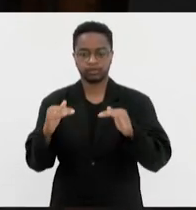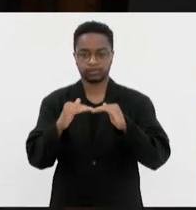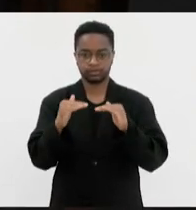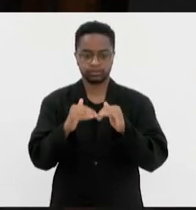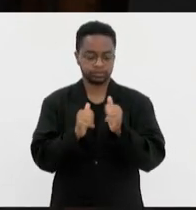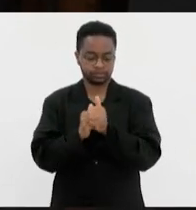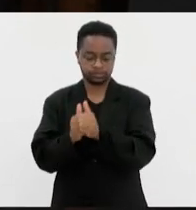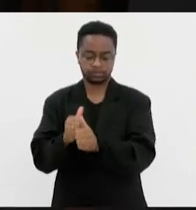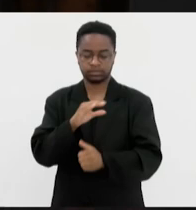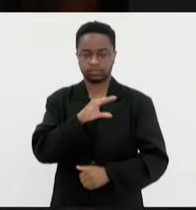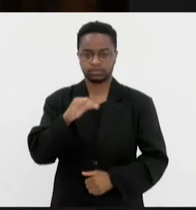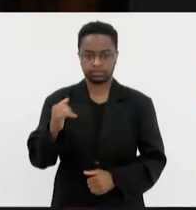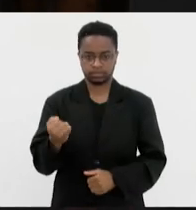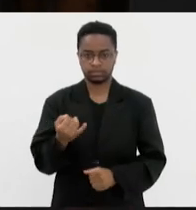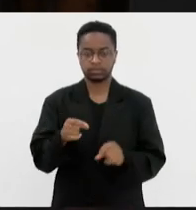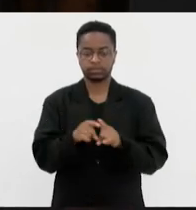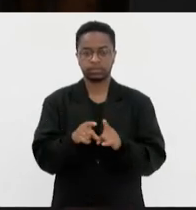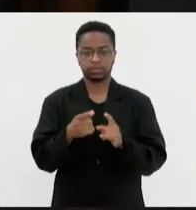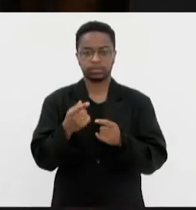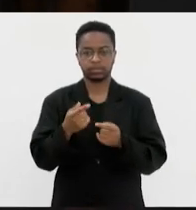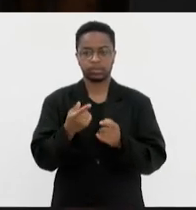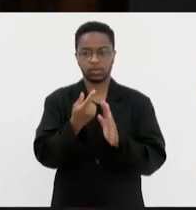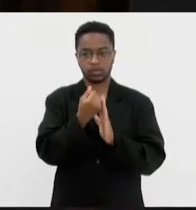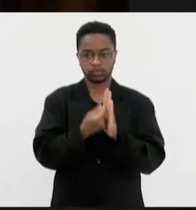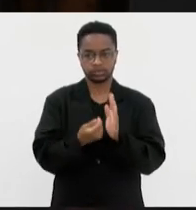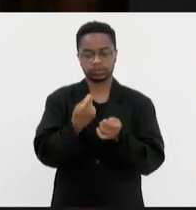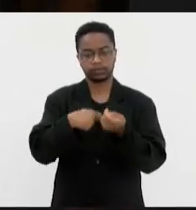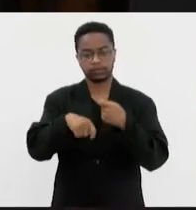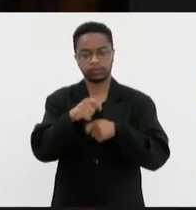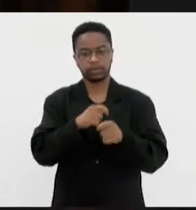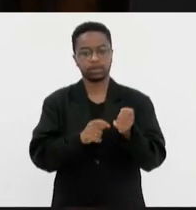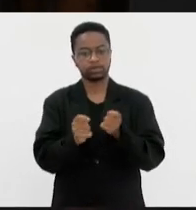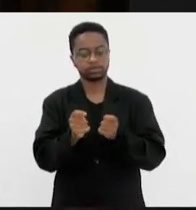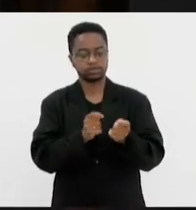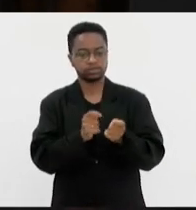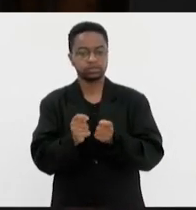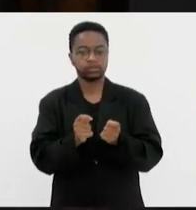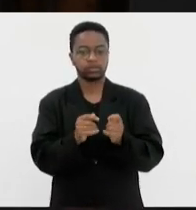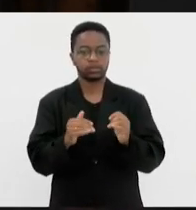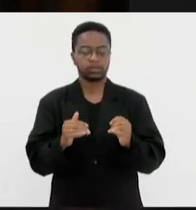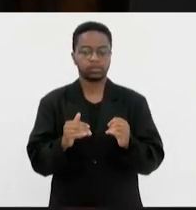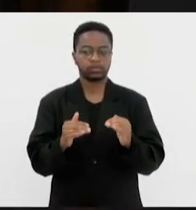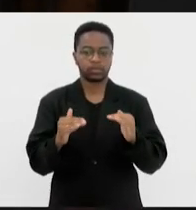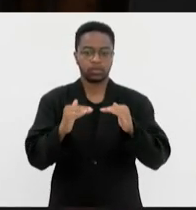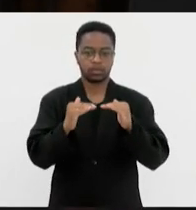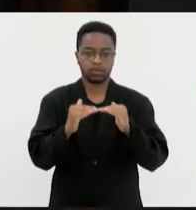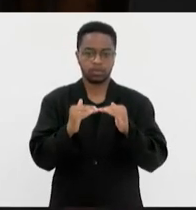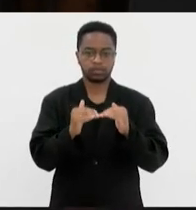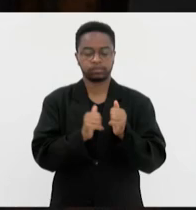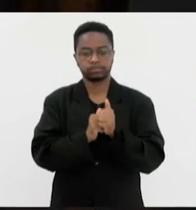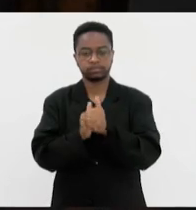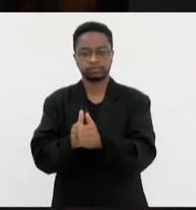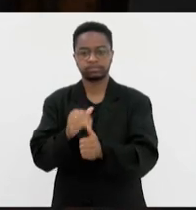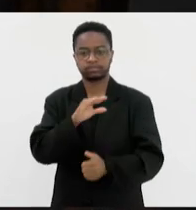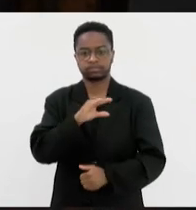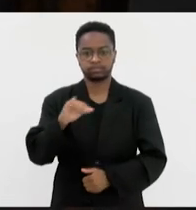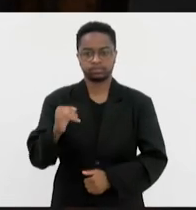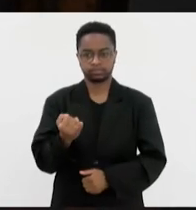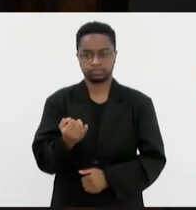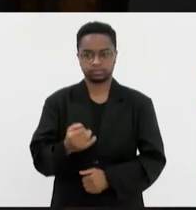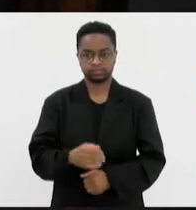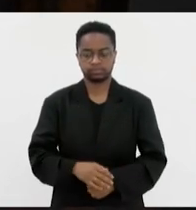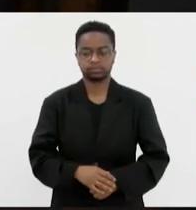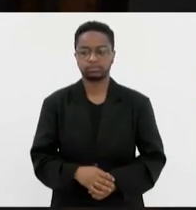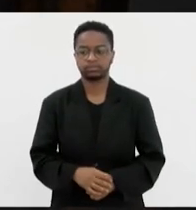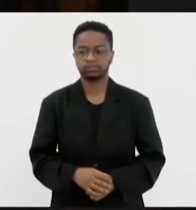e Justiça, de Orçamentos, Finanças, Fiscalização Financeira e Controle, favorável com a emenda da Comissão de Constituição